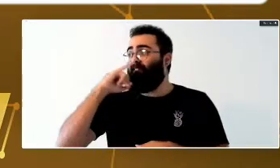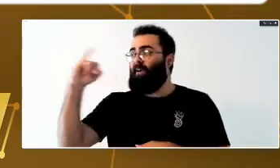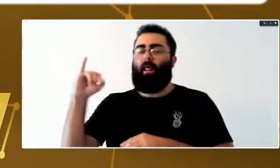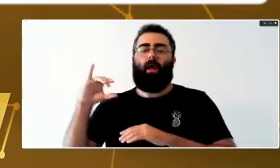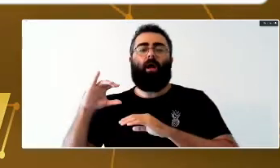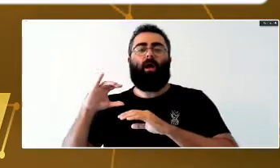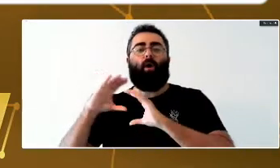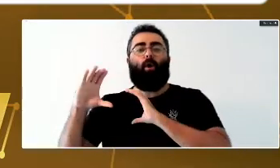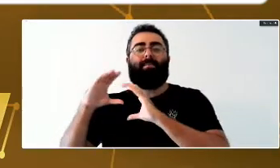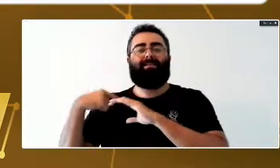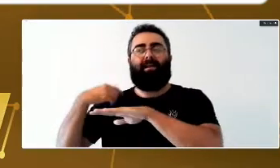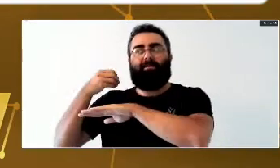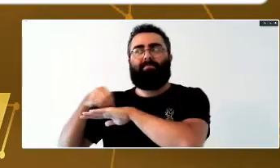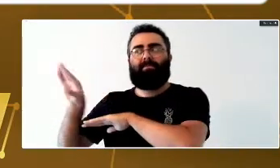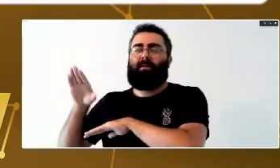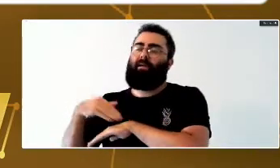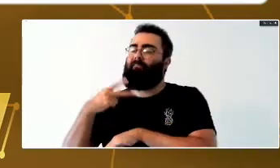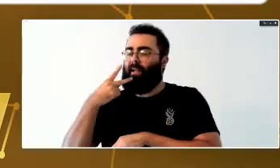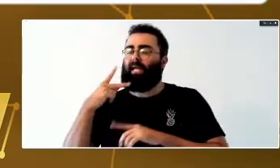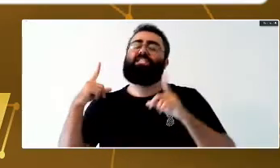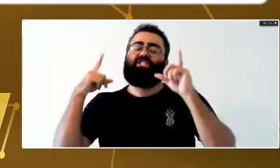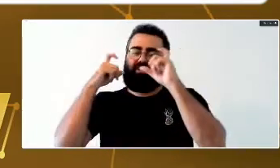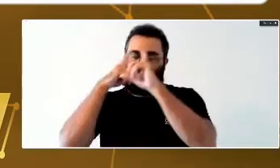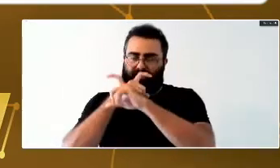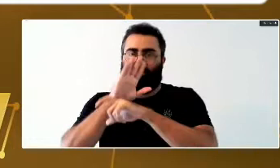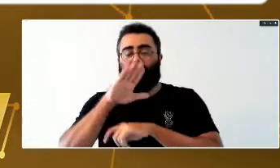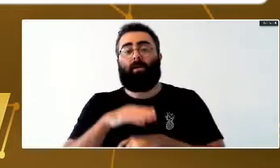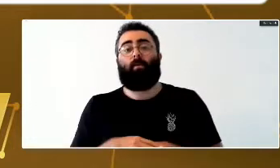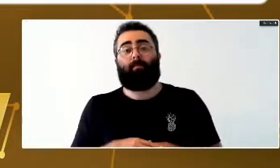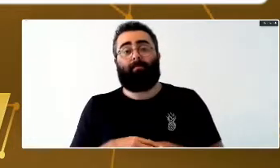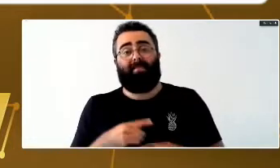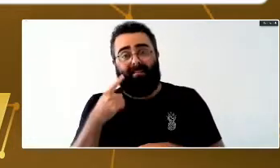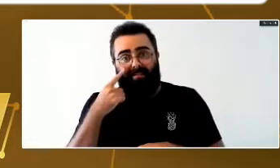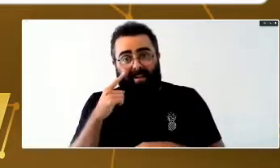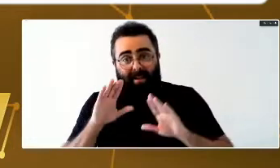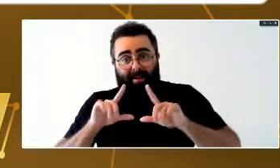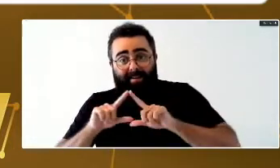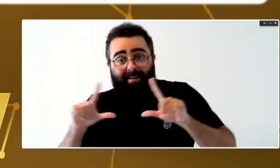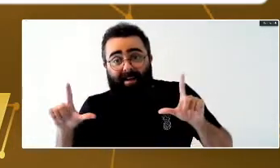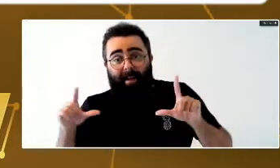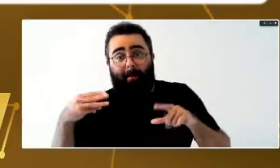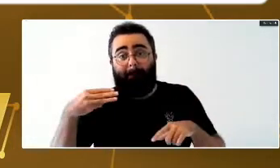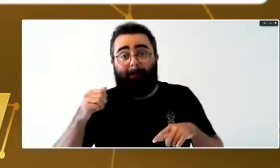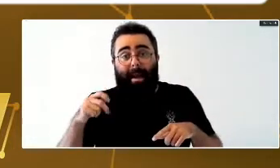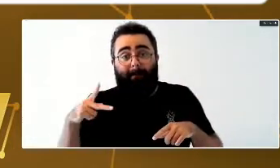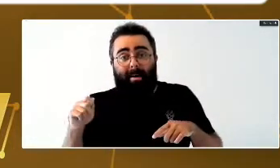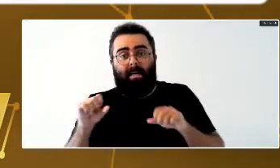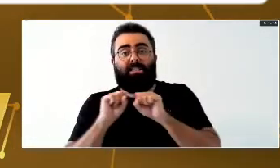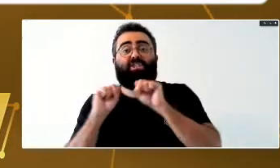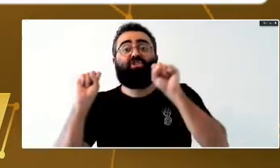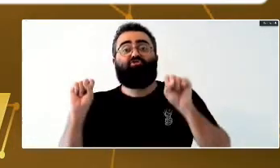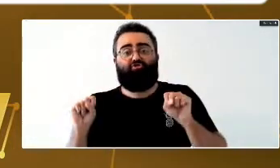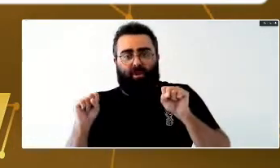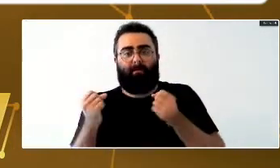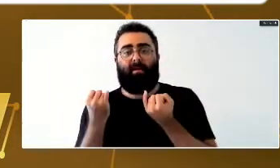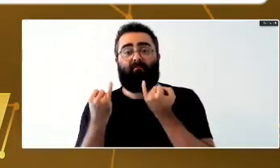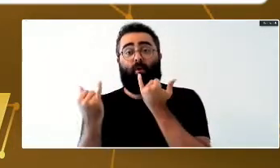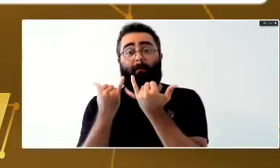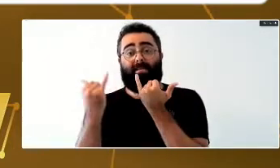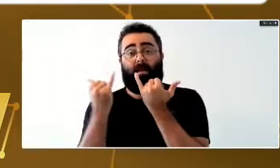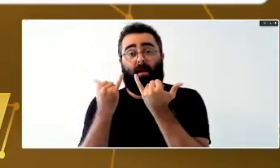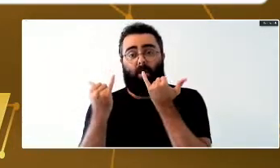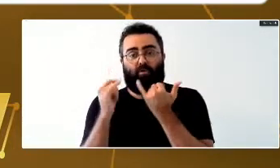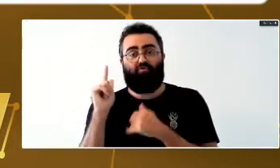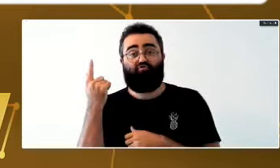acontece de uma forma muito mais complexa. Um mapa, um sistema de informação geográfica, traduz isso de forma muito